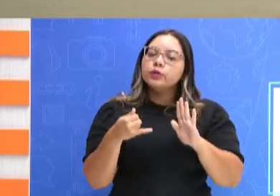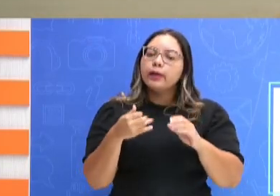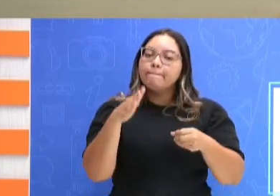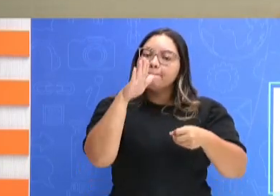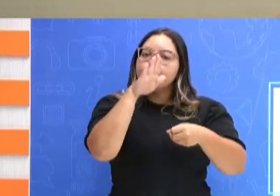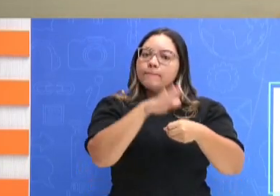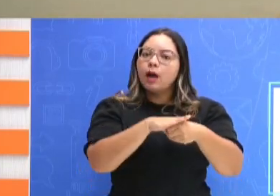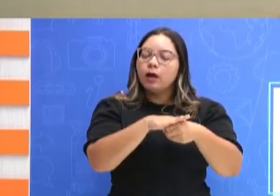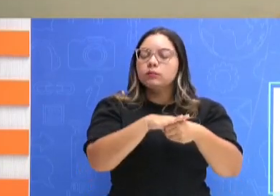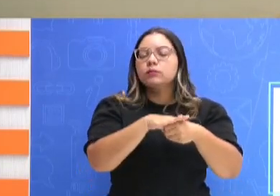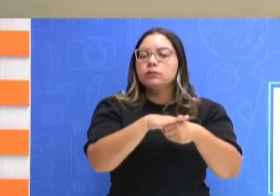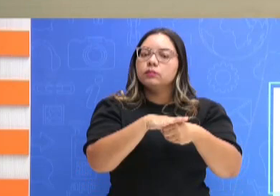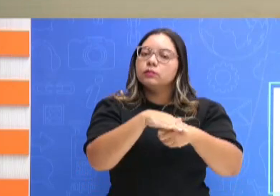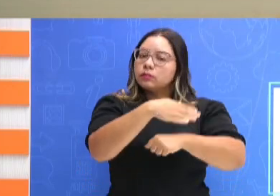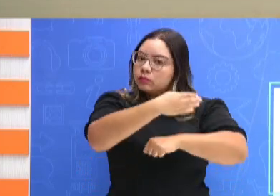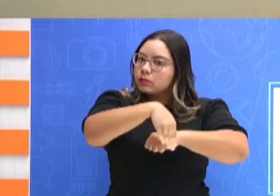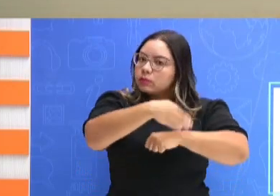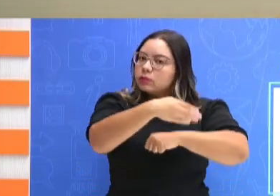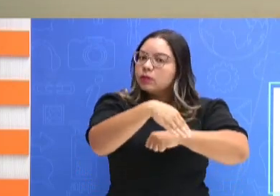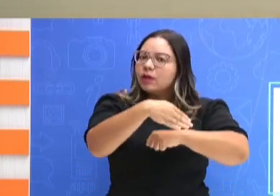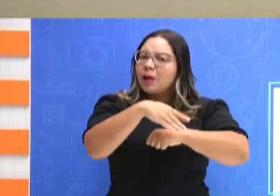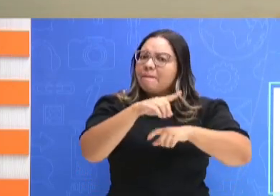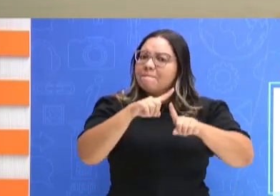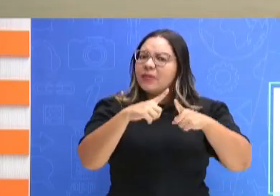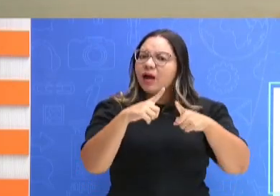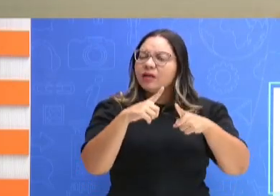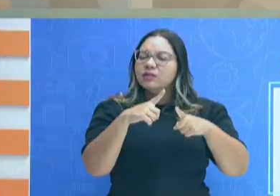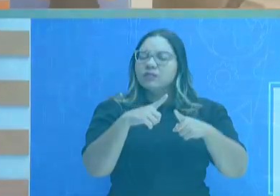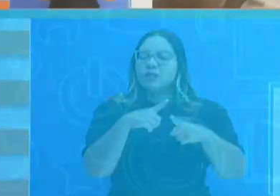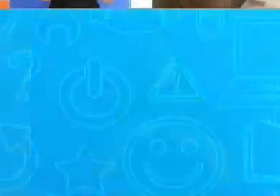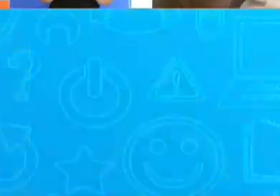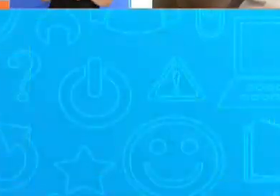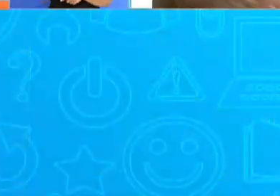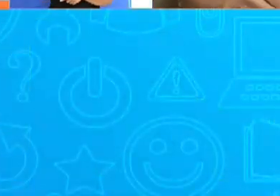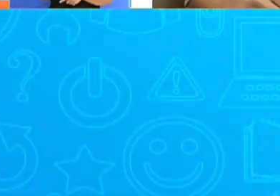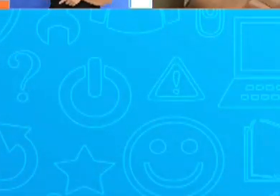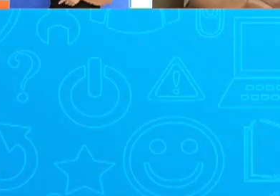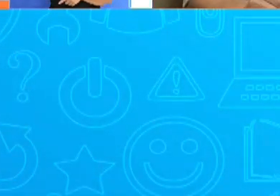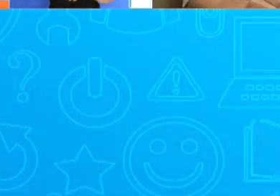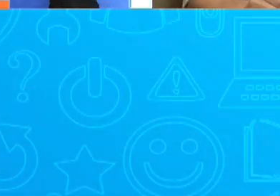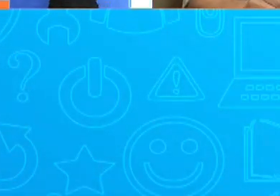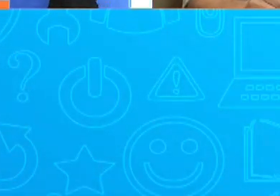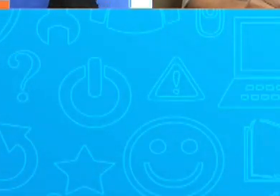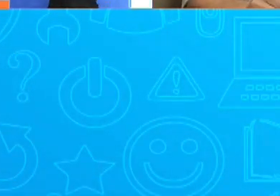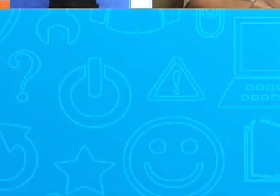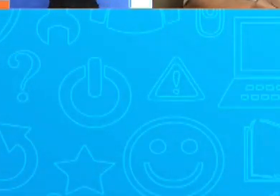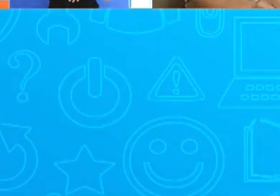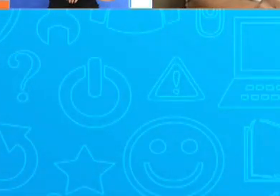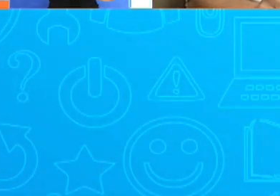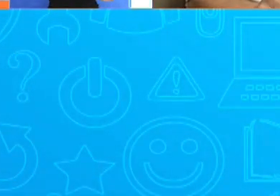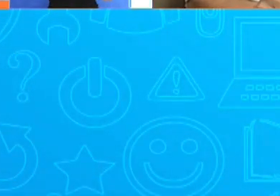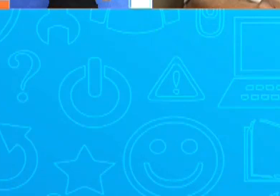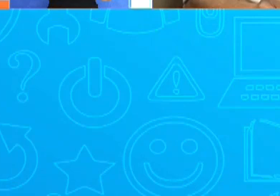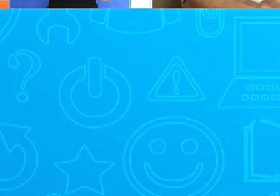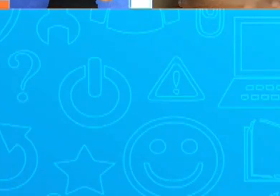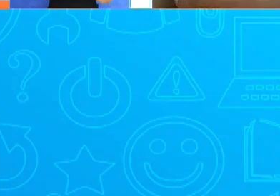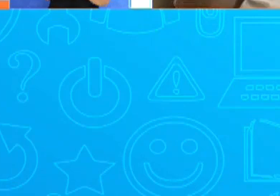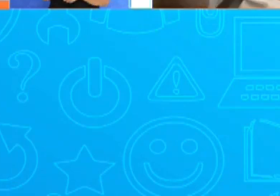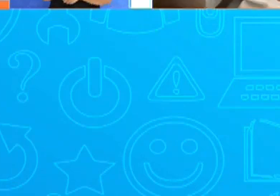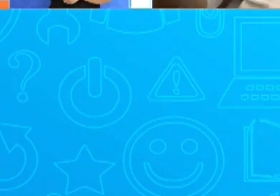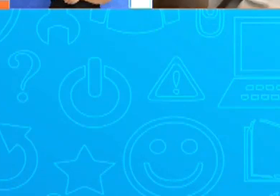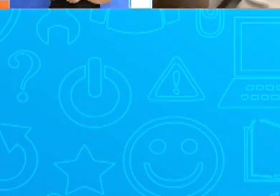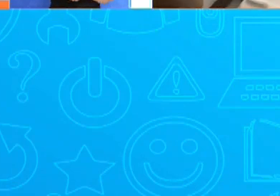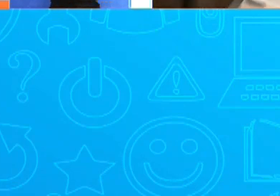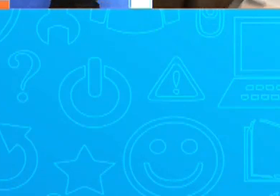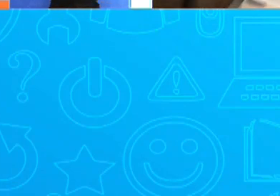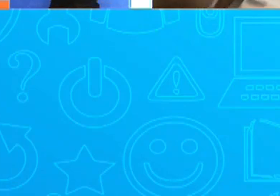todo. O problema é que, com o inverno, causou muitos buracos em muitos bairros. E a gente não pode ir num bairro somente em uma rua, a gente